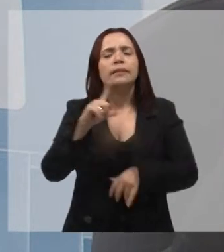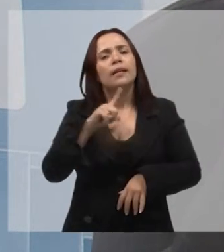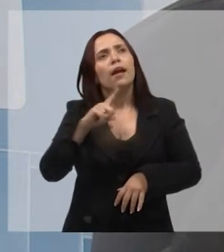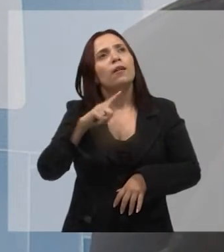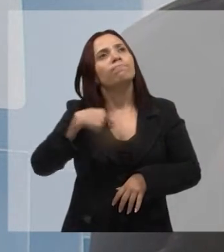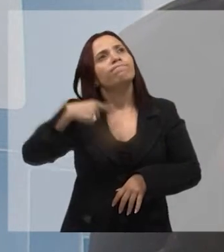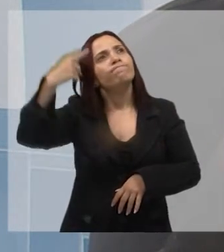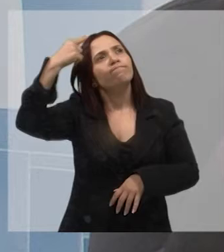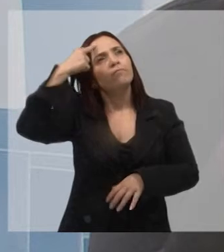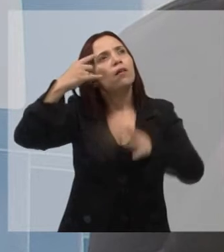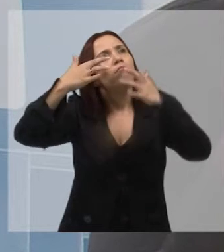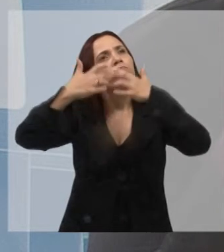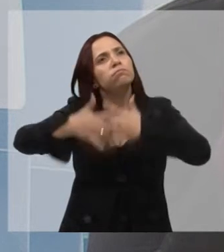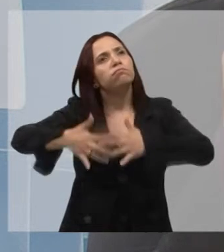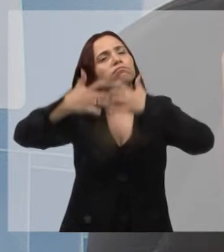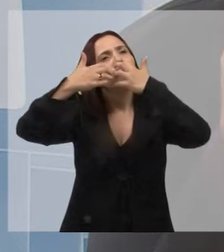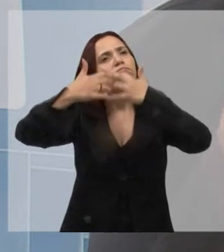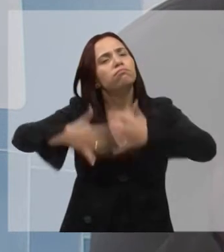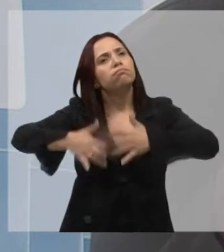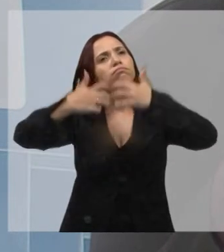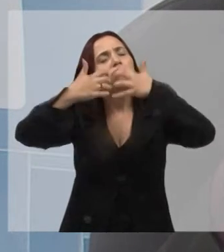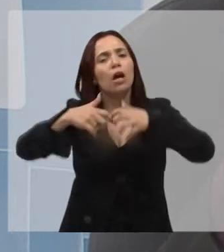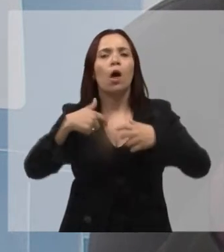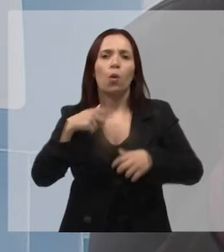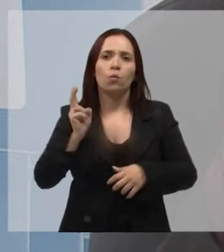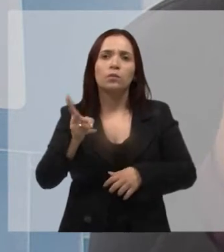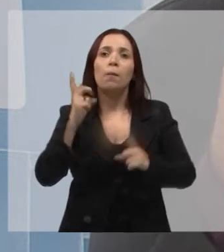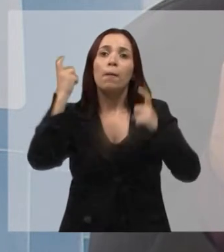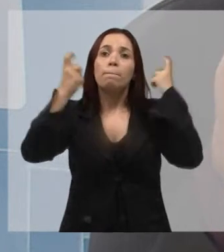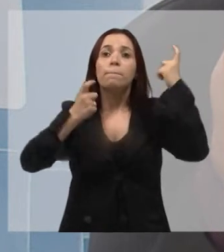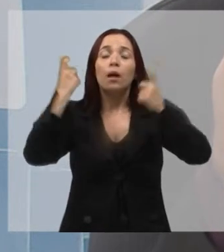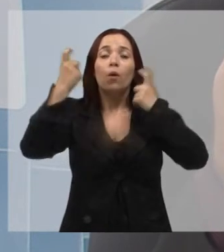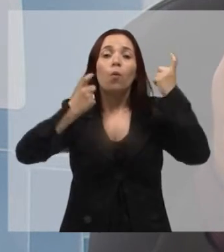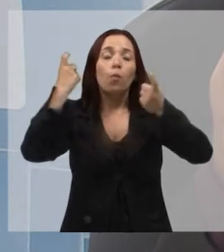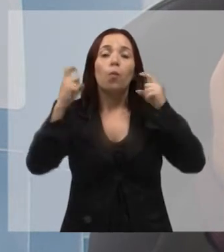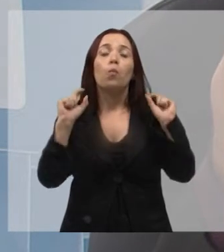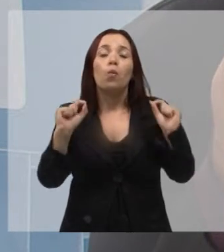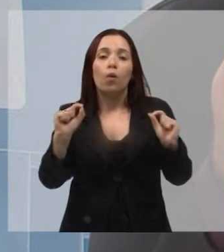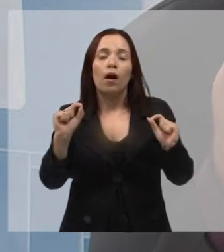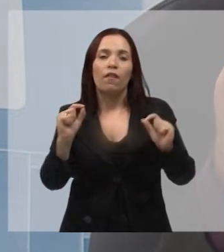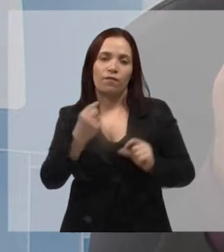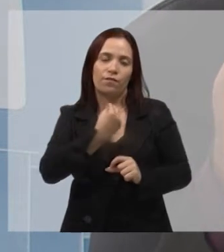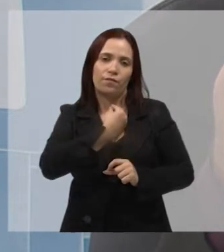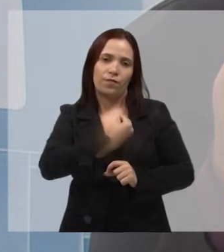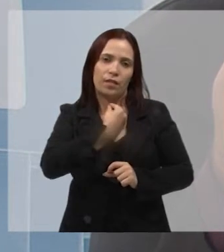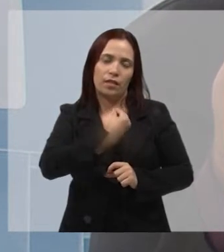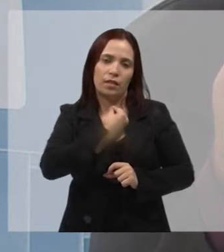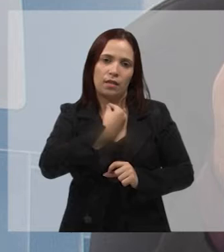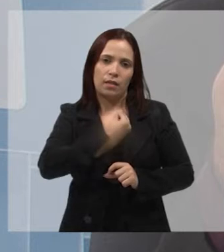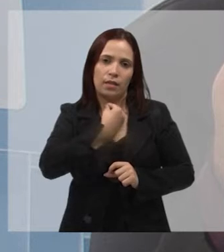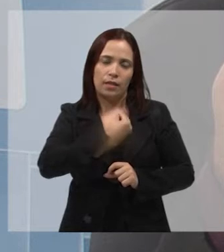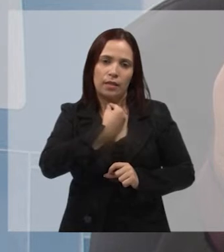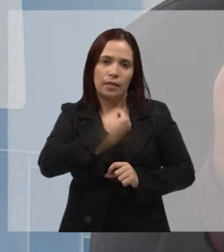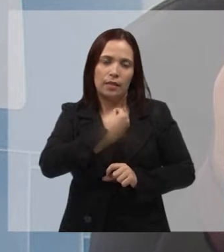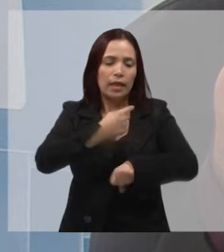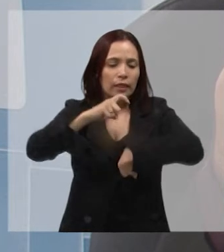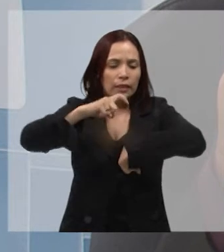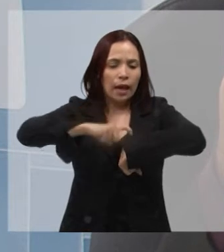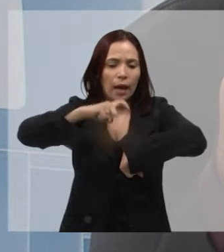com isso na cabeça, eu sempre me preocupo com a vida, ela é muito...